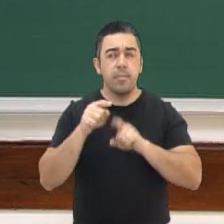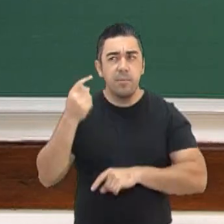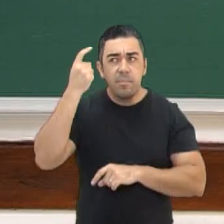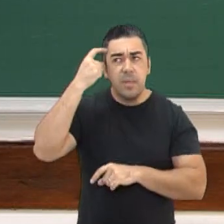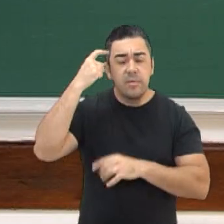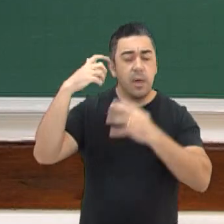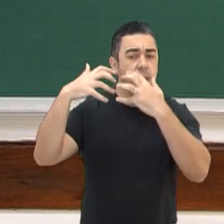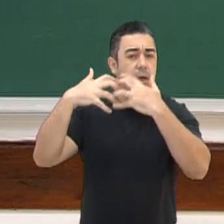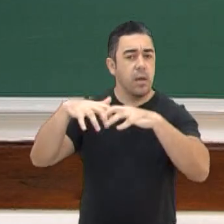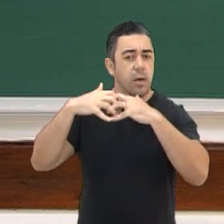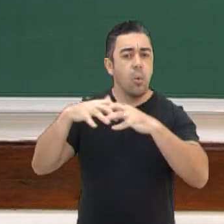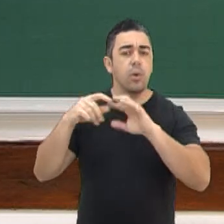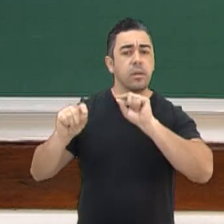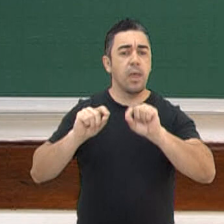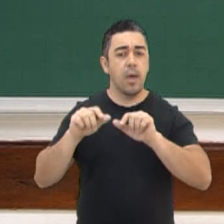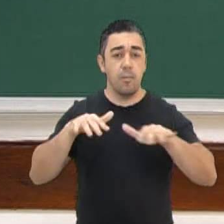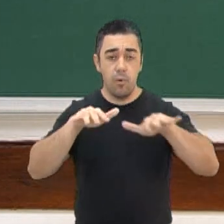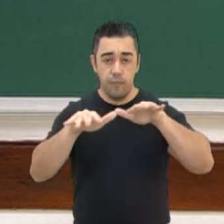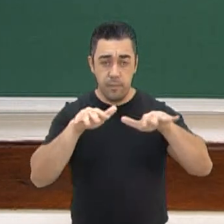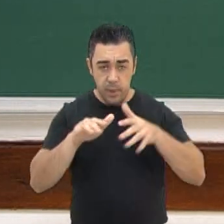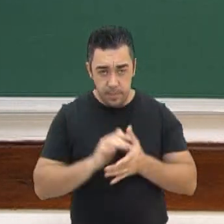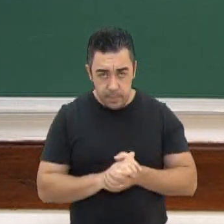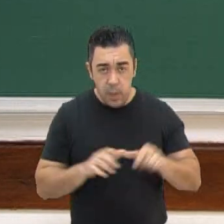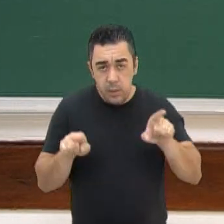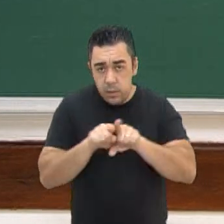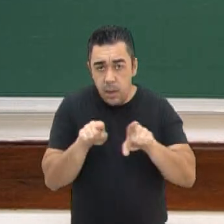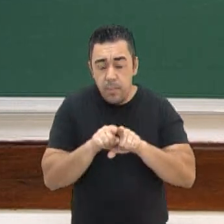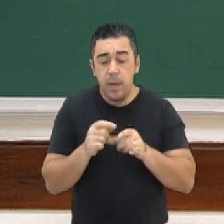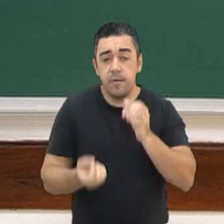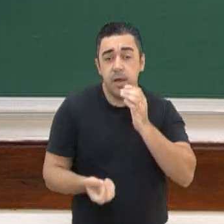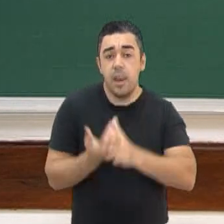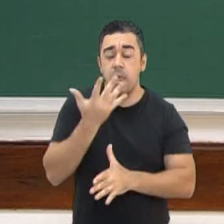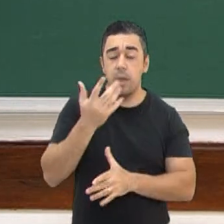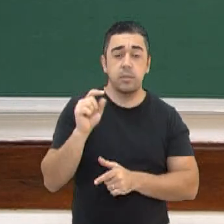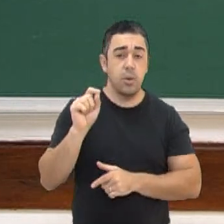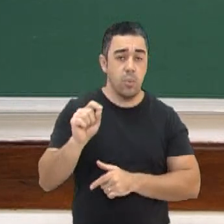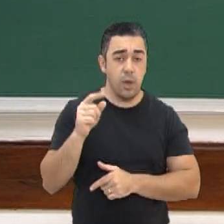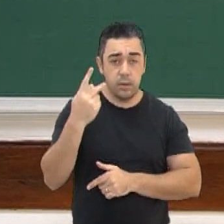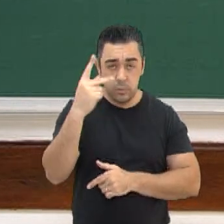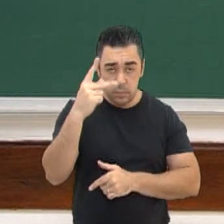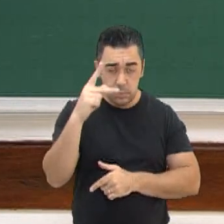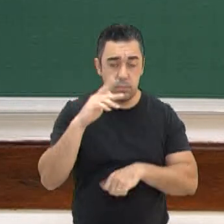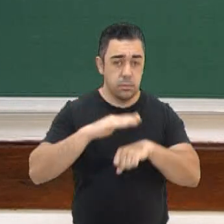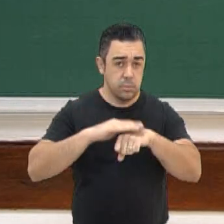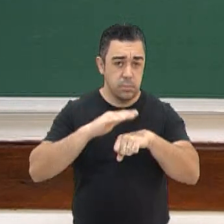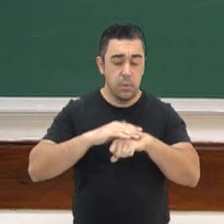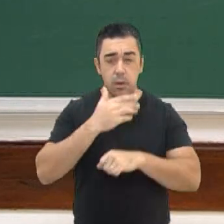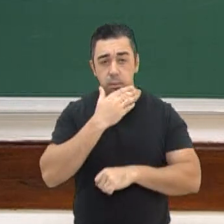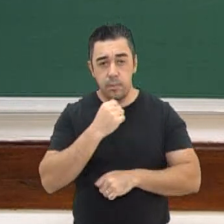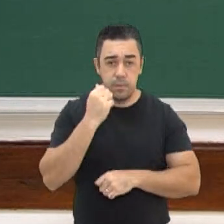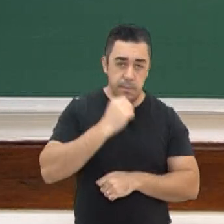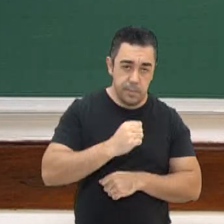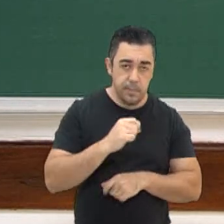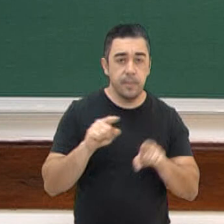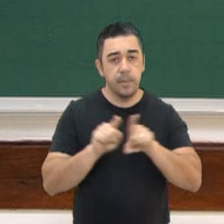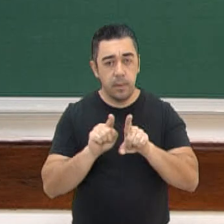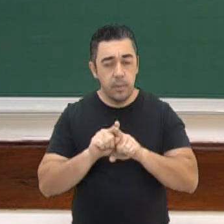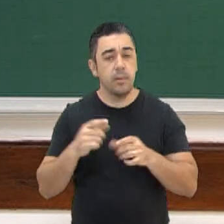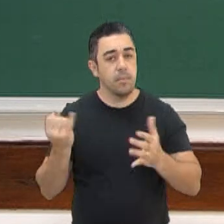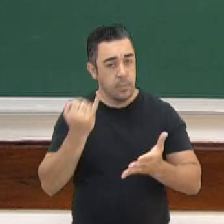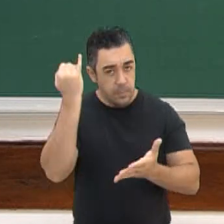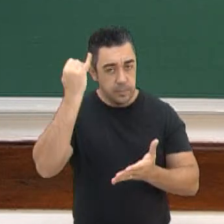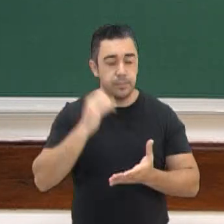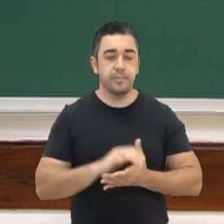reflexão sobre esses movimentos. Além disso, o processo de criação por parte dos alunos e das alunas também é